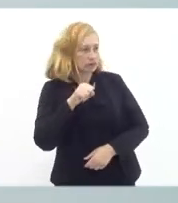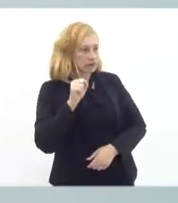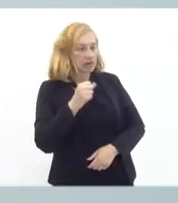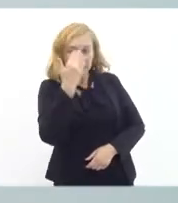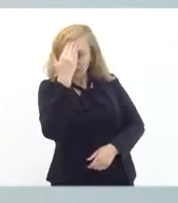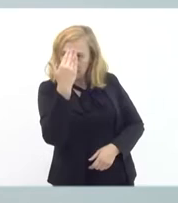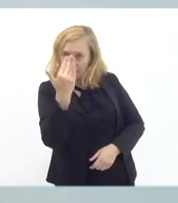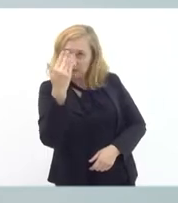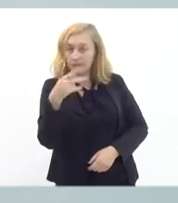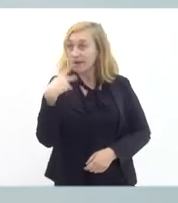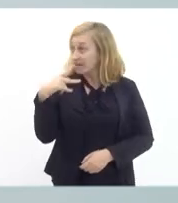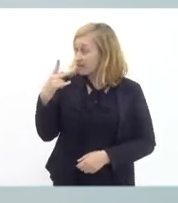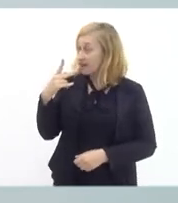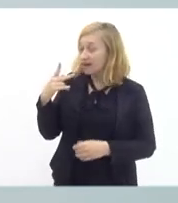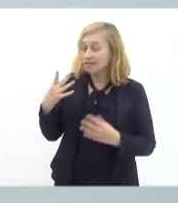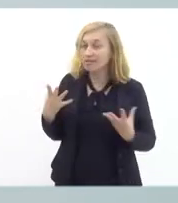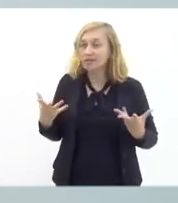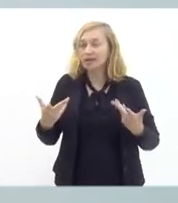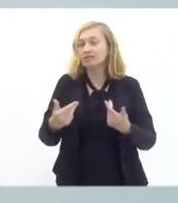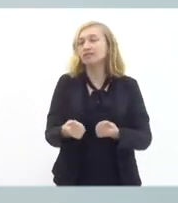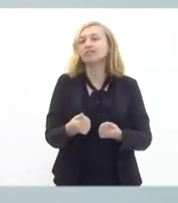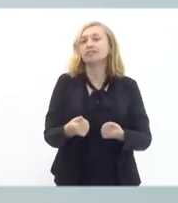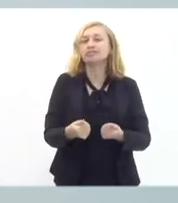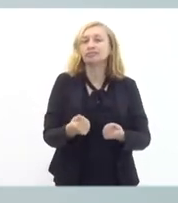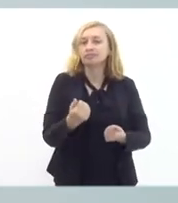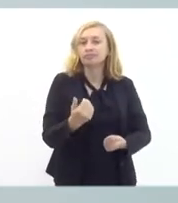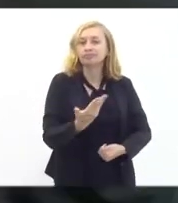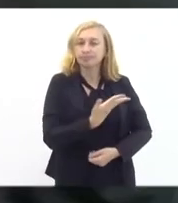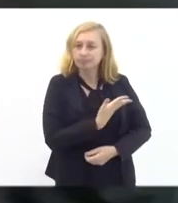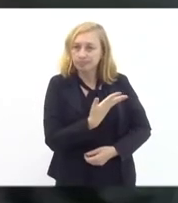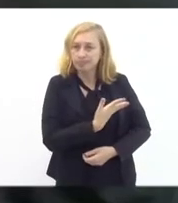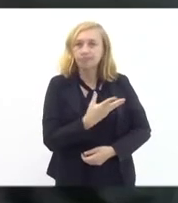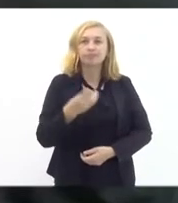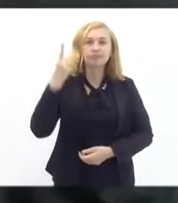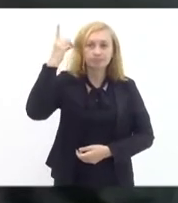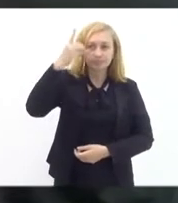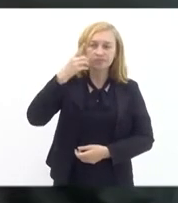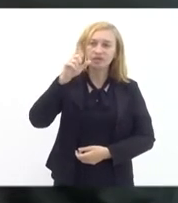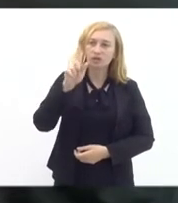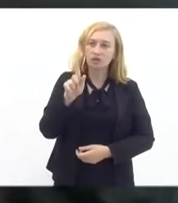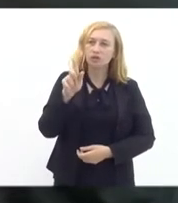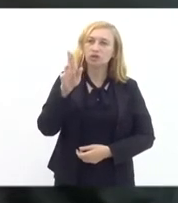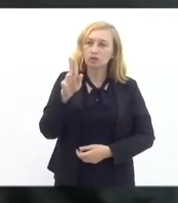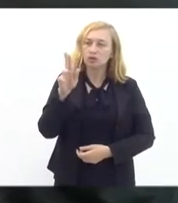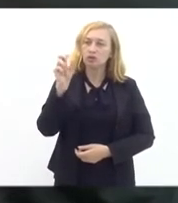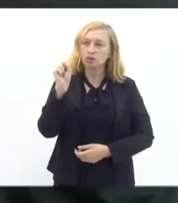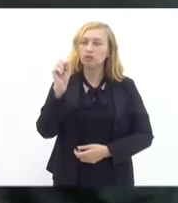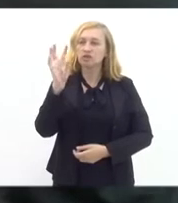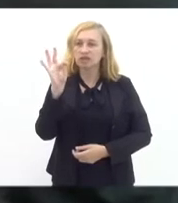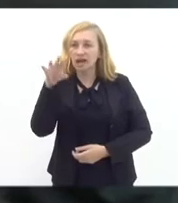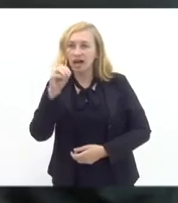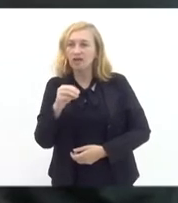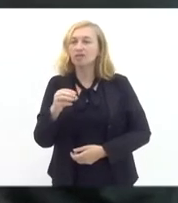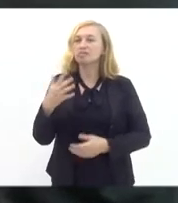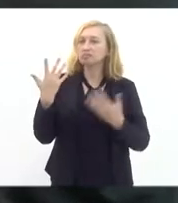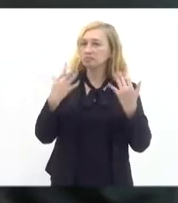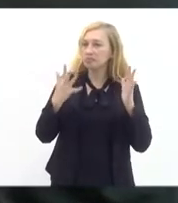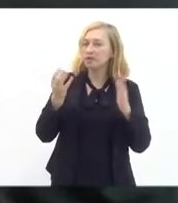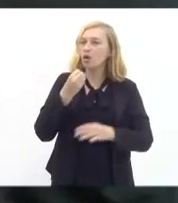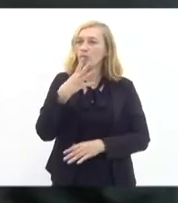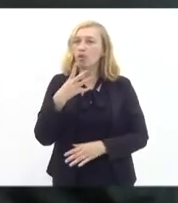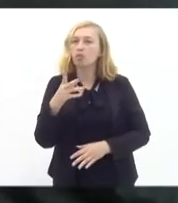Agradecer pelas palavras elogiosas aí, cumprimentar meu amigo deputado Gustavo Schmidt, parabéns pelos bons projetos que vem